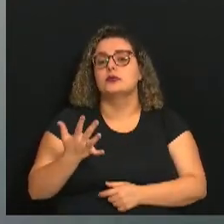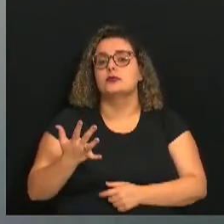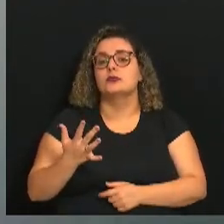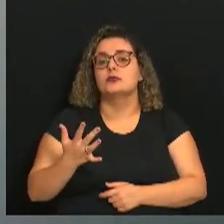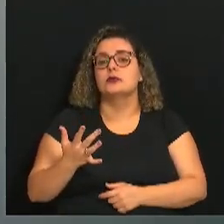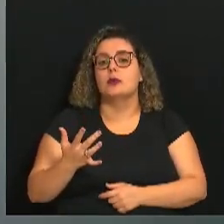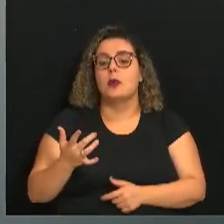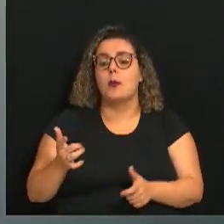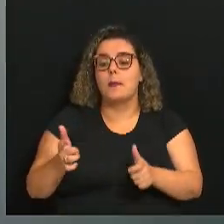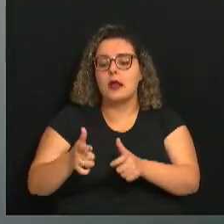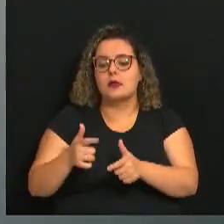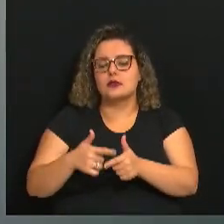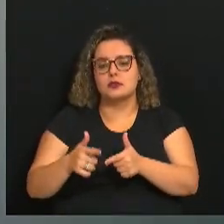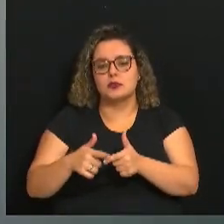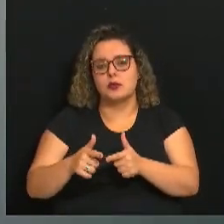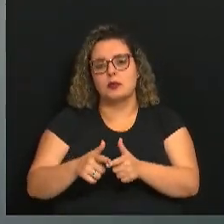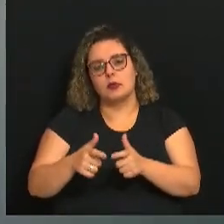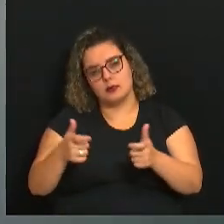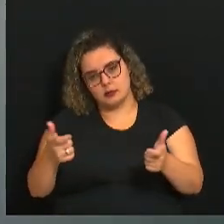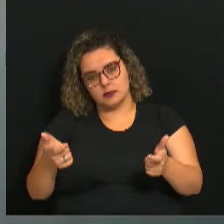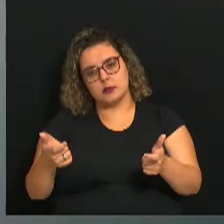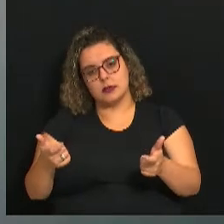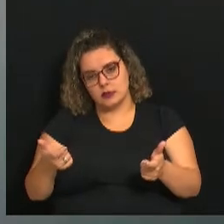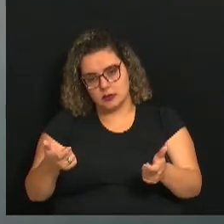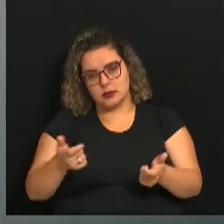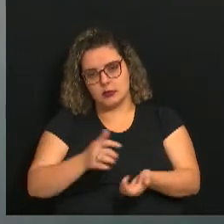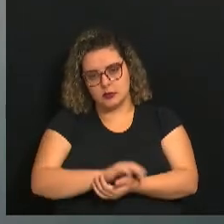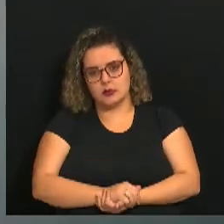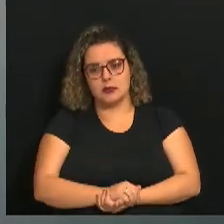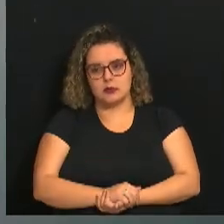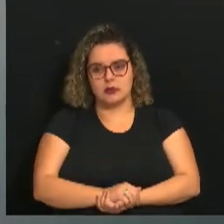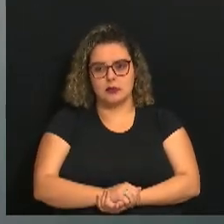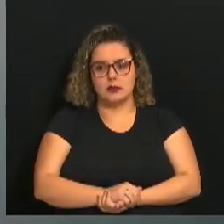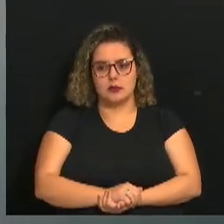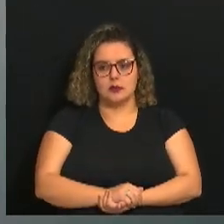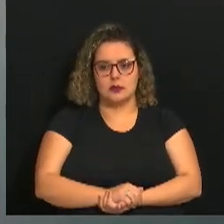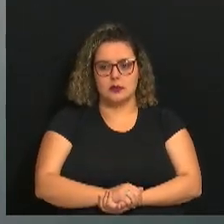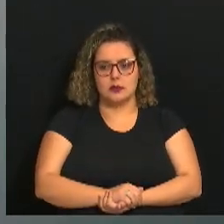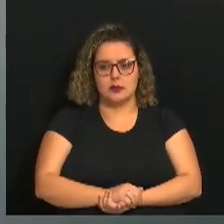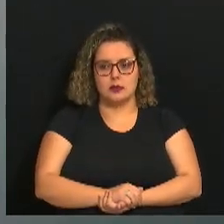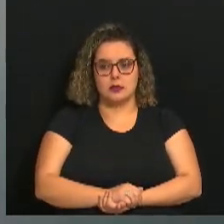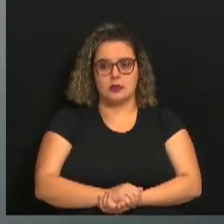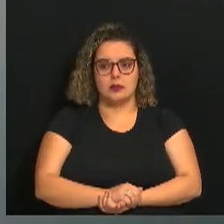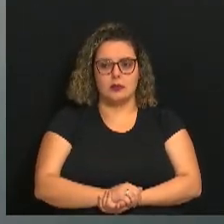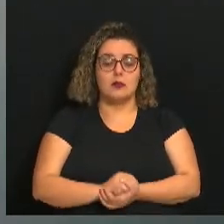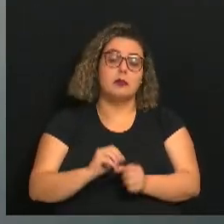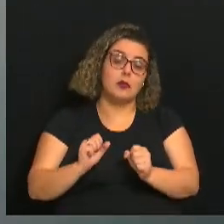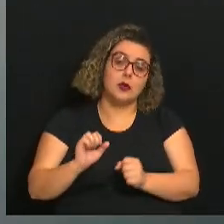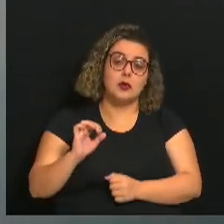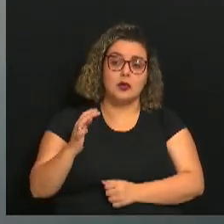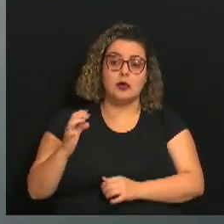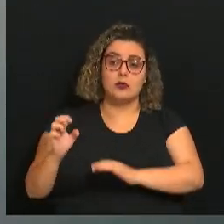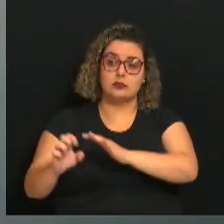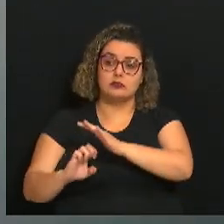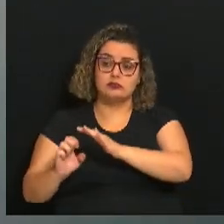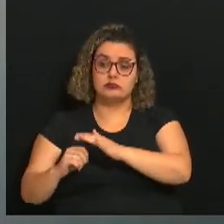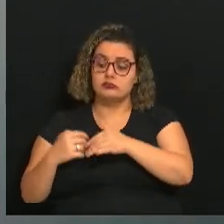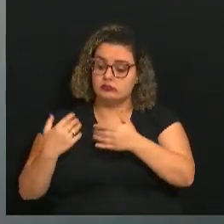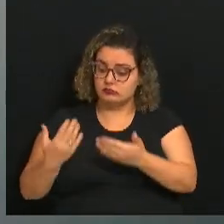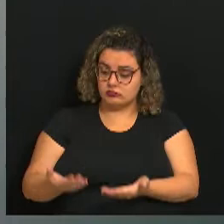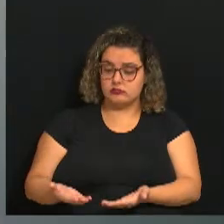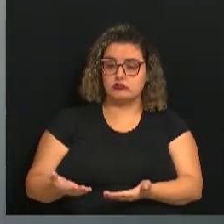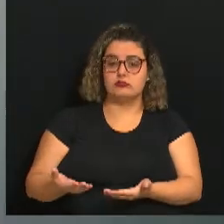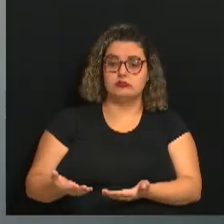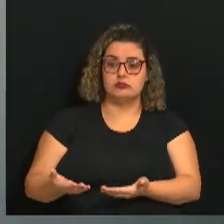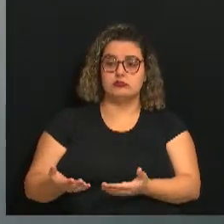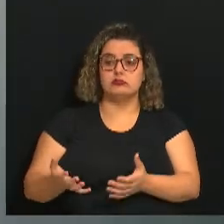Né? Agora, pode acontecer também da empresa, juridicamente, dizer, olha, cabe esse tipo de punição que não seja a